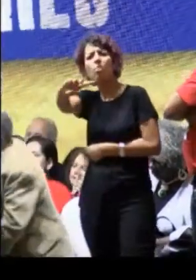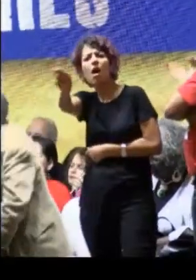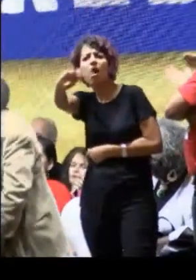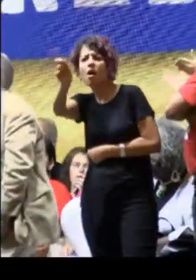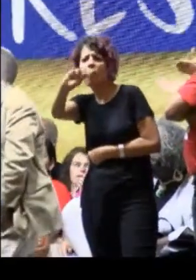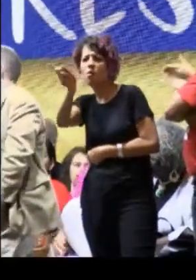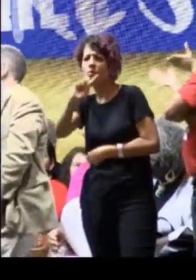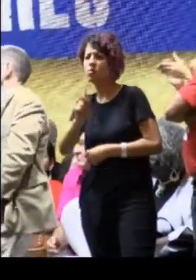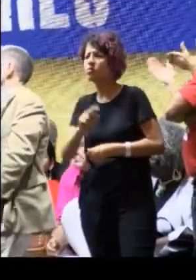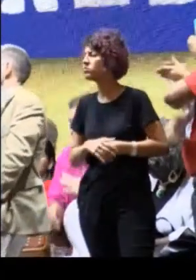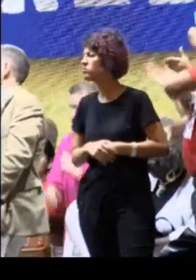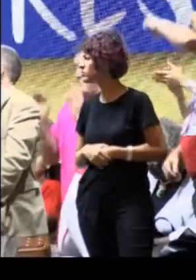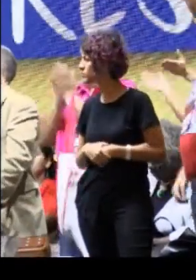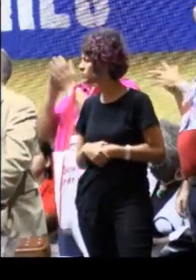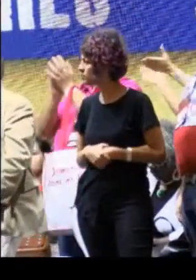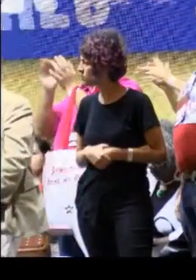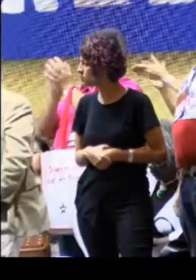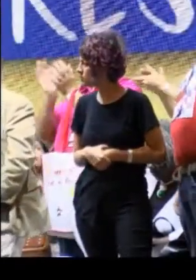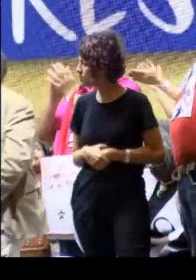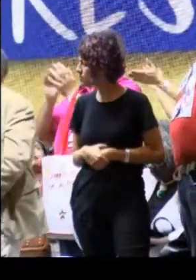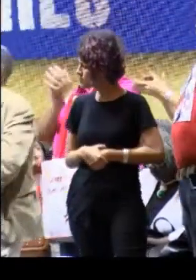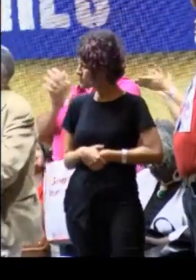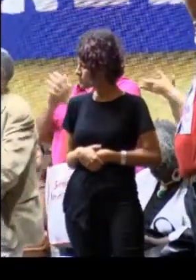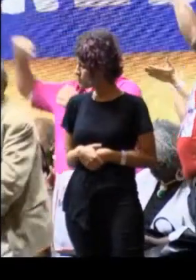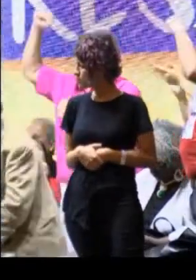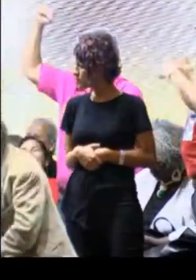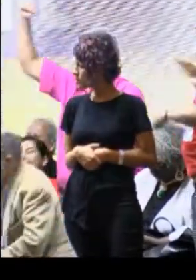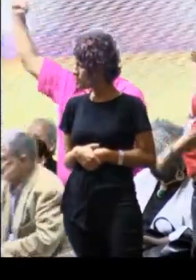nação livre e soberana.